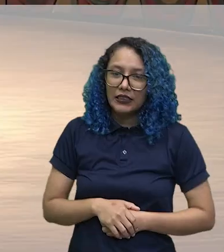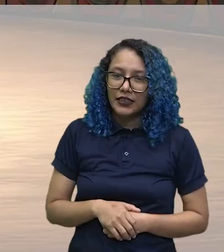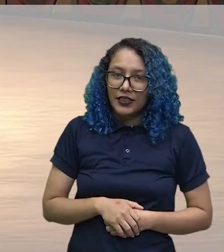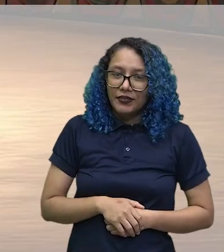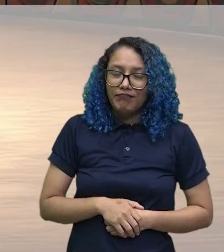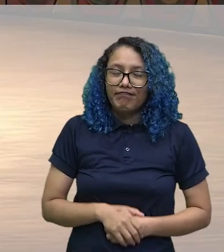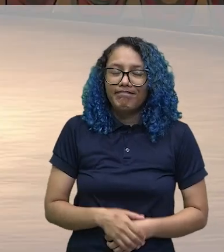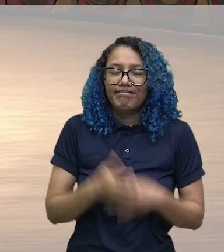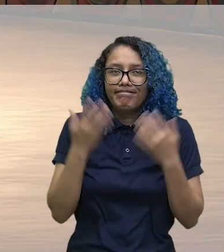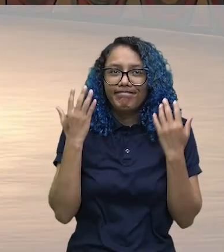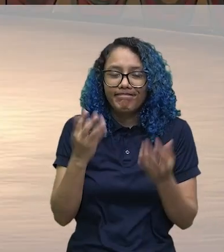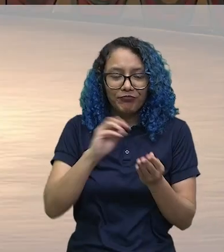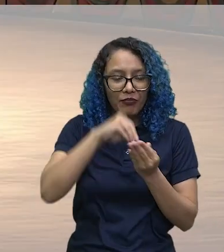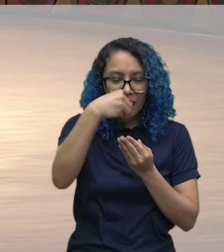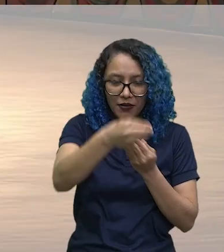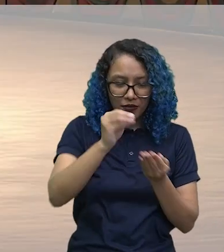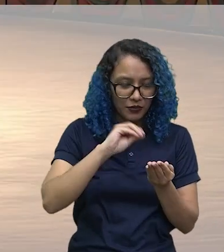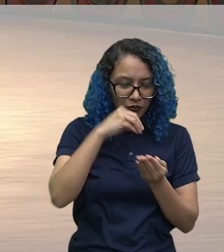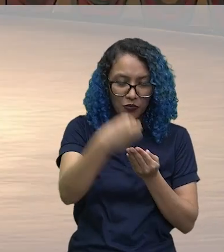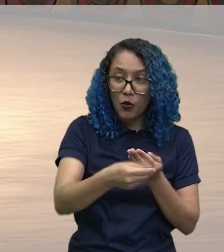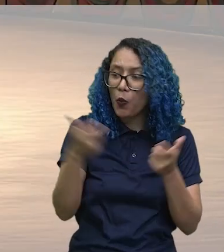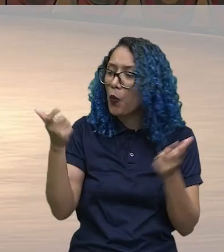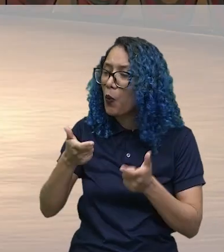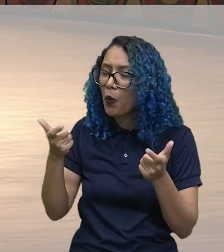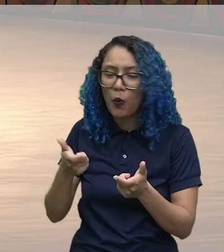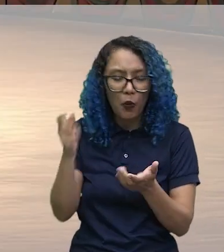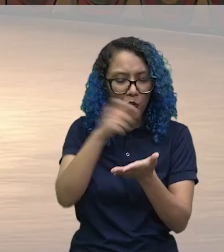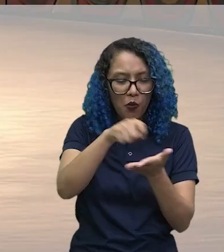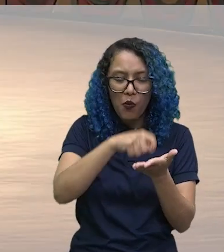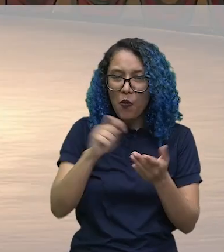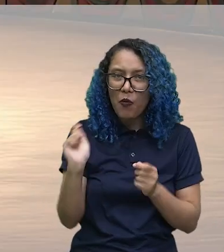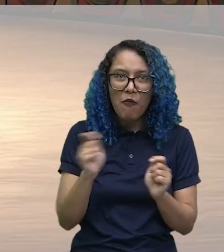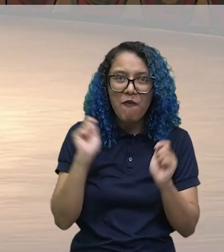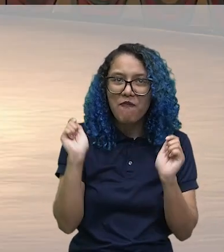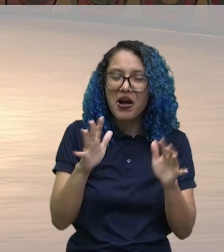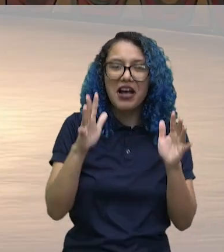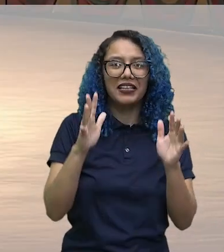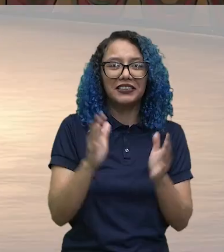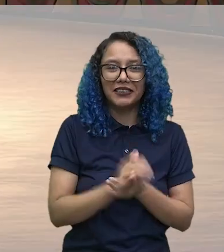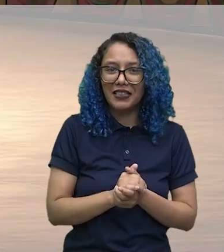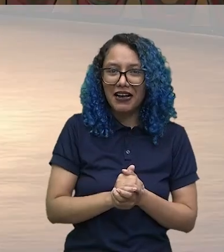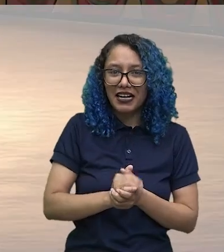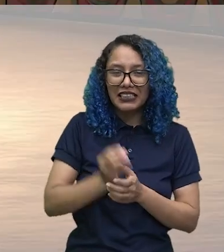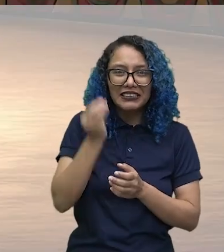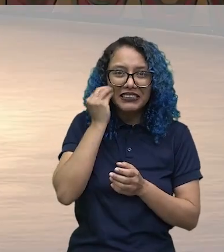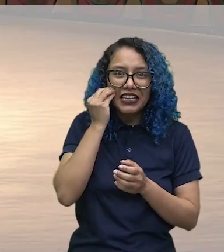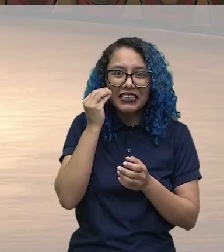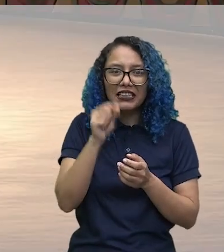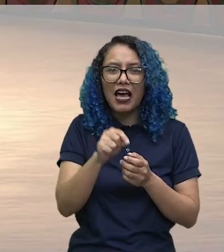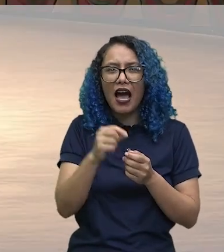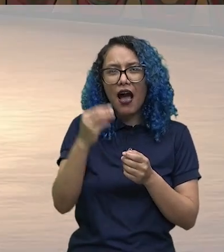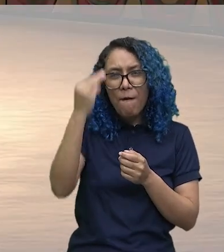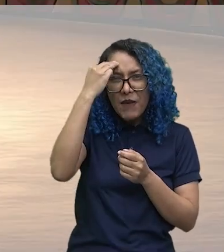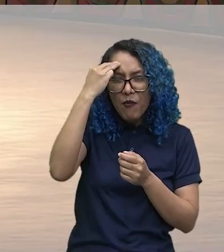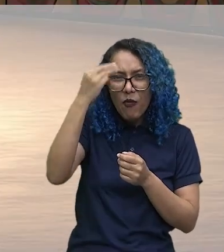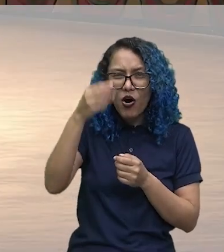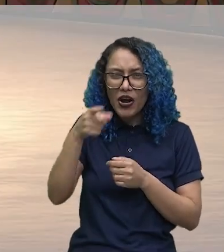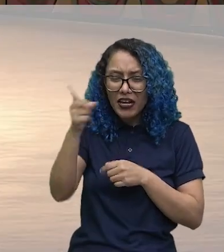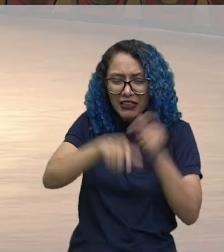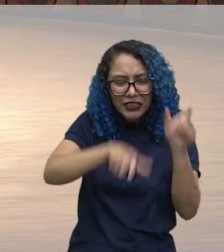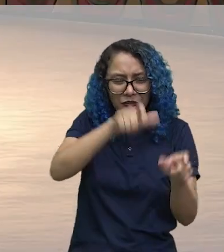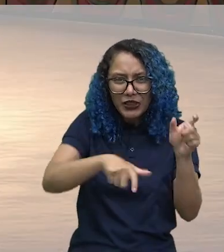Ai, onde está o meu bloco de anotações mágicos para eu apagar a